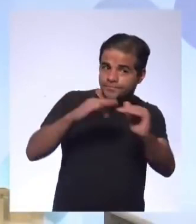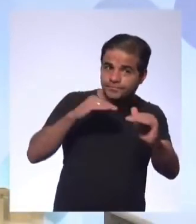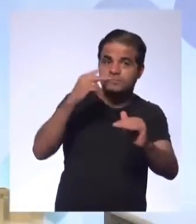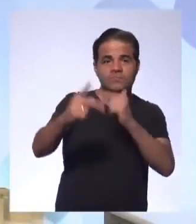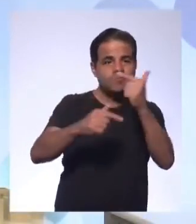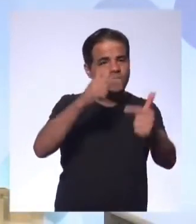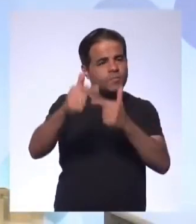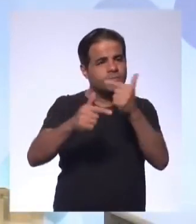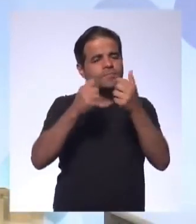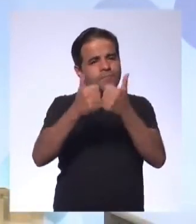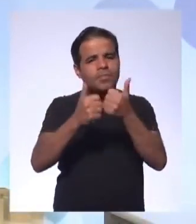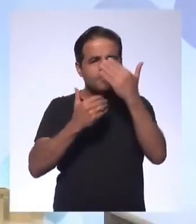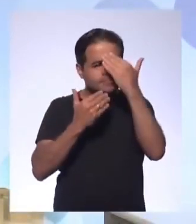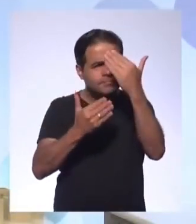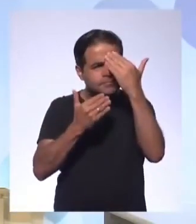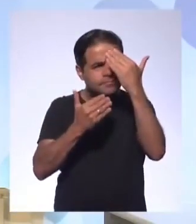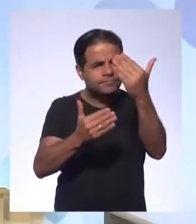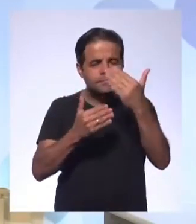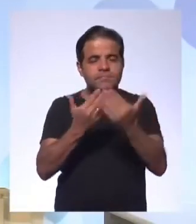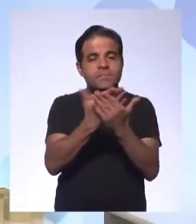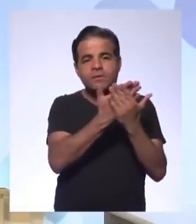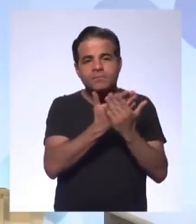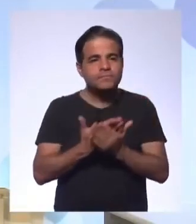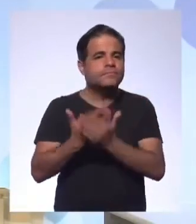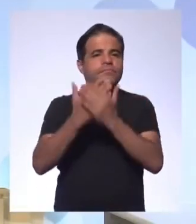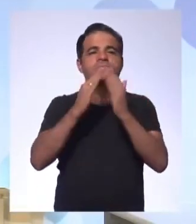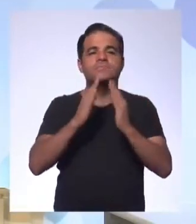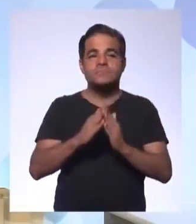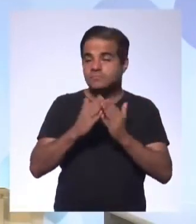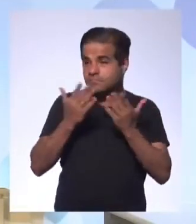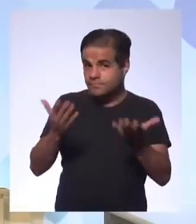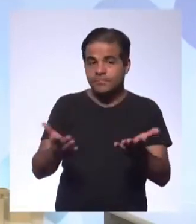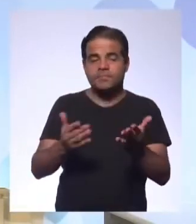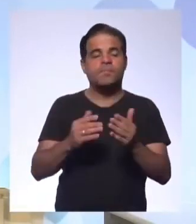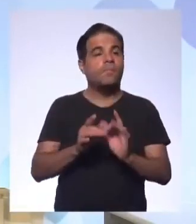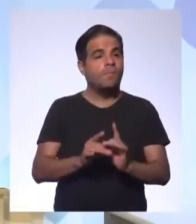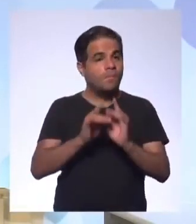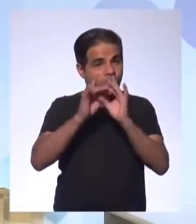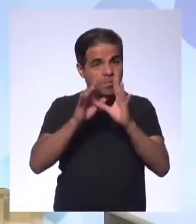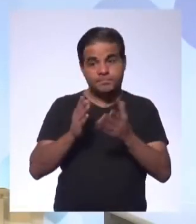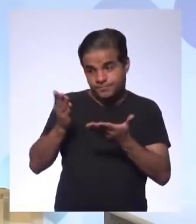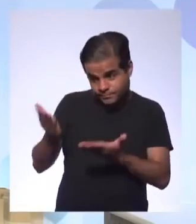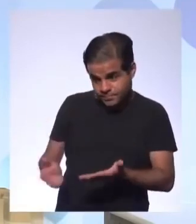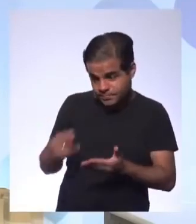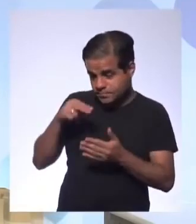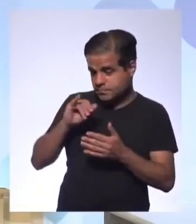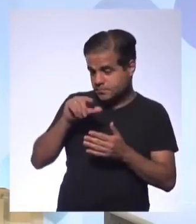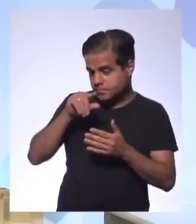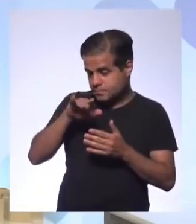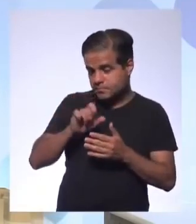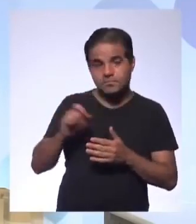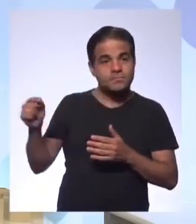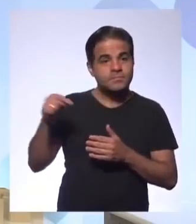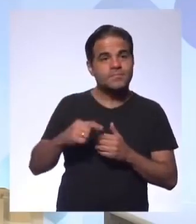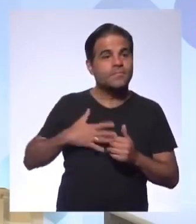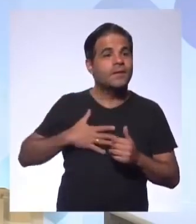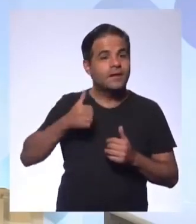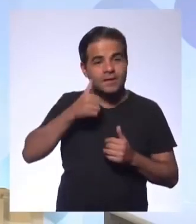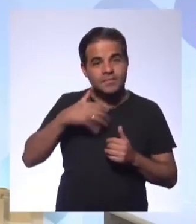seus trabalhos. Eu quero agradecer muito à escola da Aires de Moura, que autorizou a vinda da Nicole até aqui. Gente, a Nicole é minha